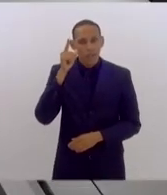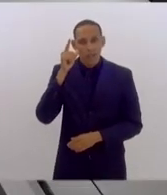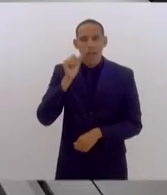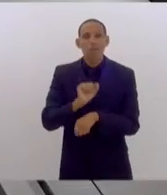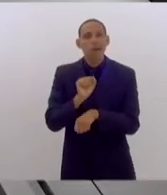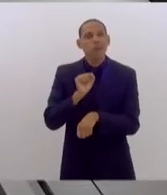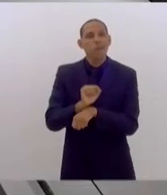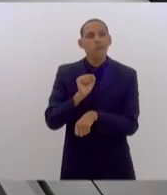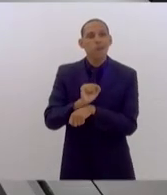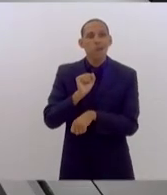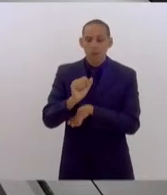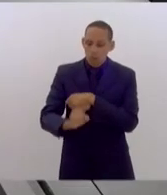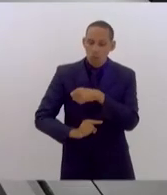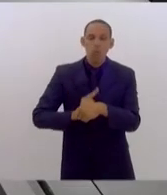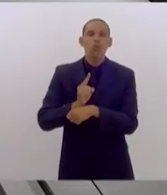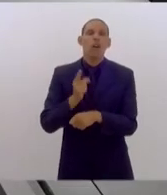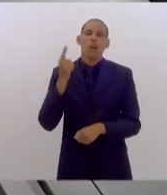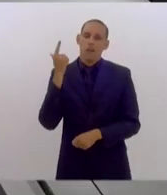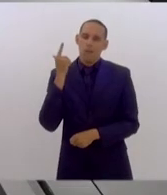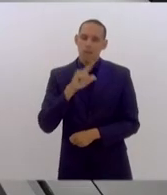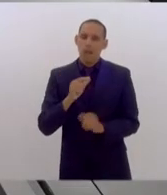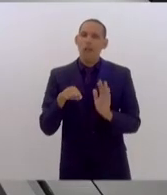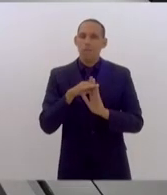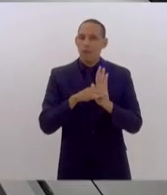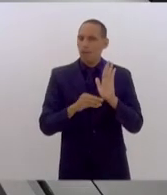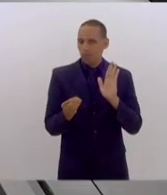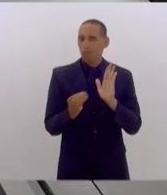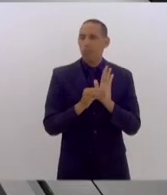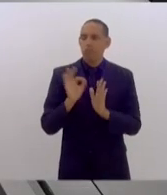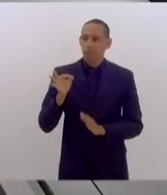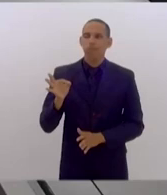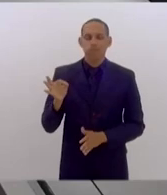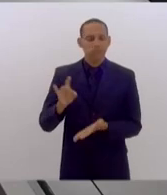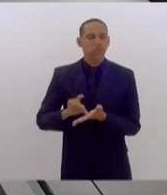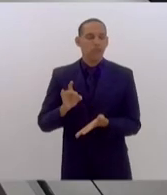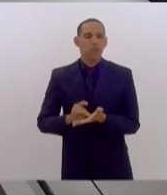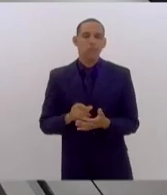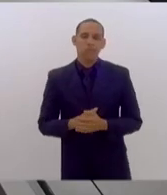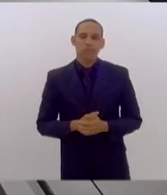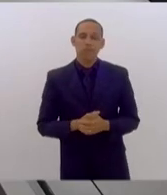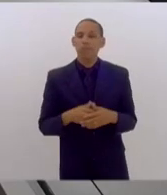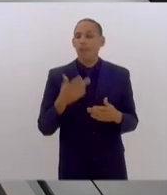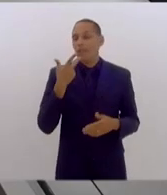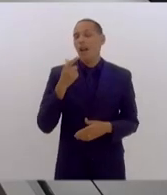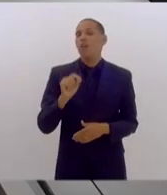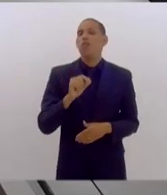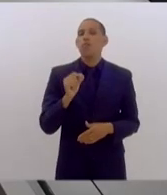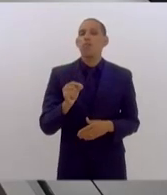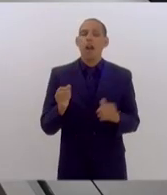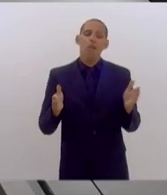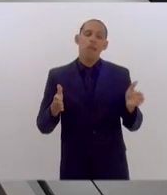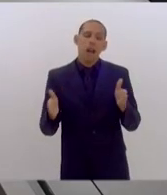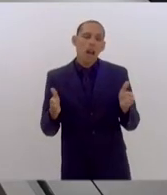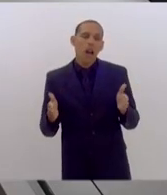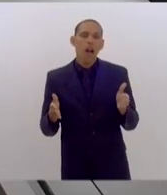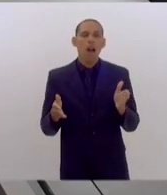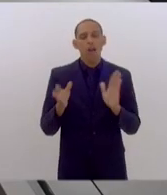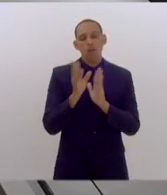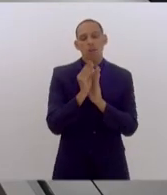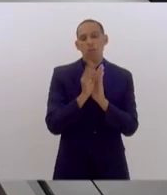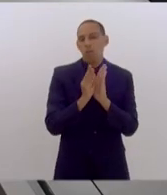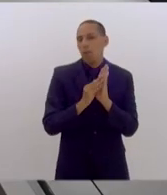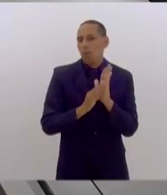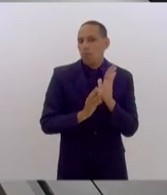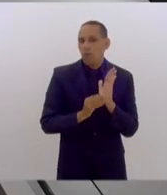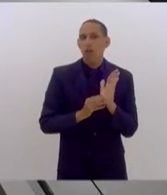ano lá porque a CPI foi colocado em Pauta foi ter mais exatamente aí eu falo você tá composição do prazo da